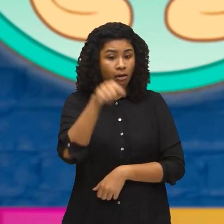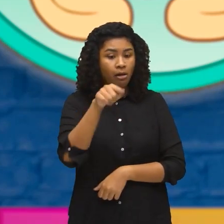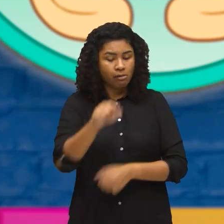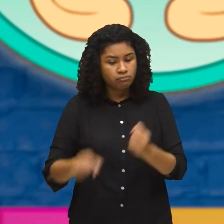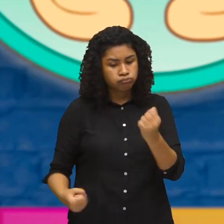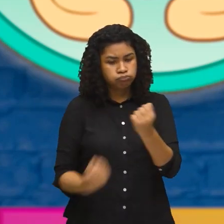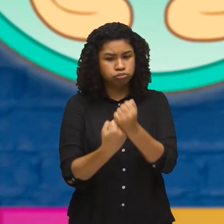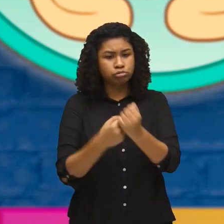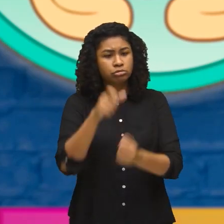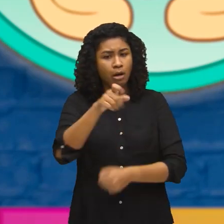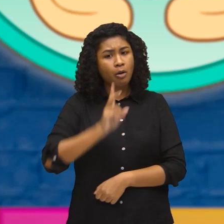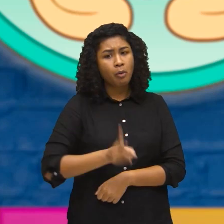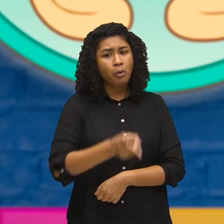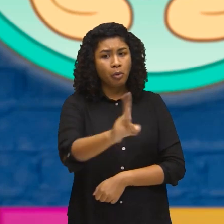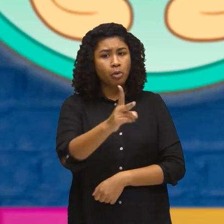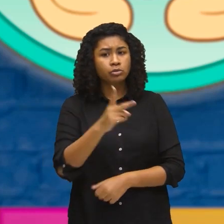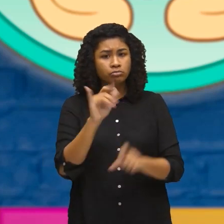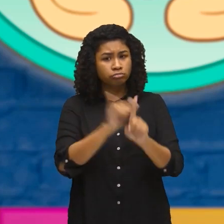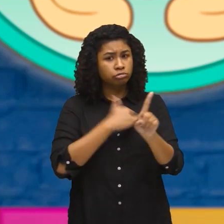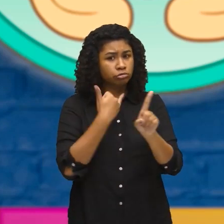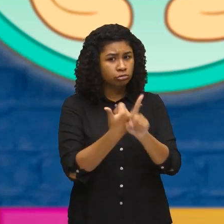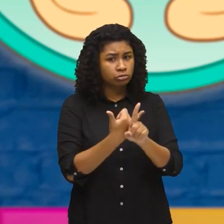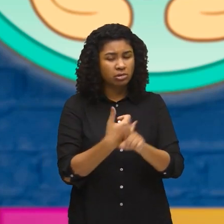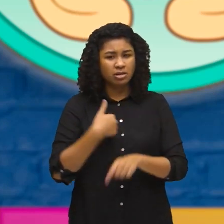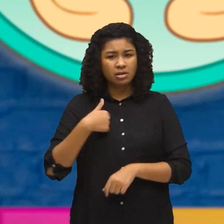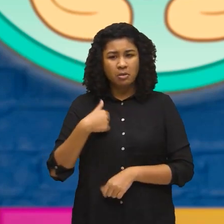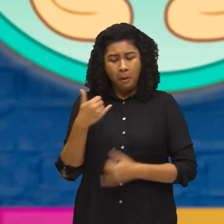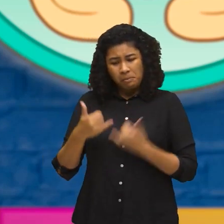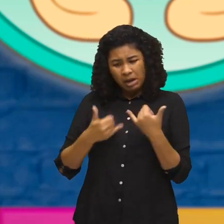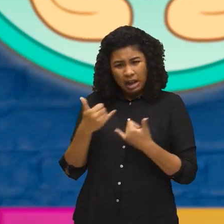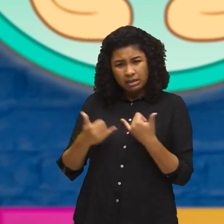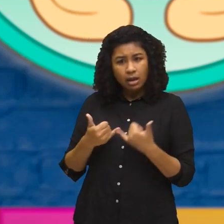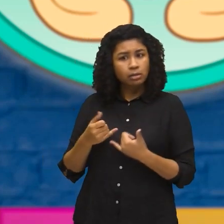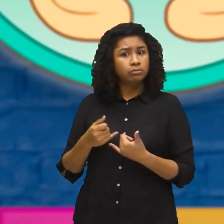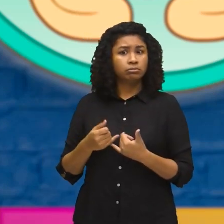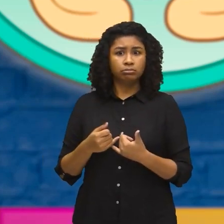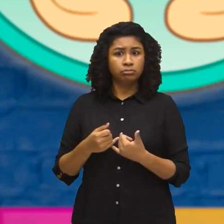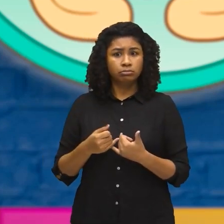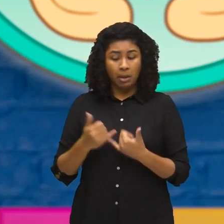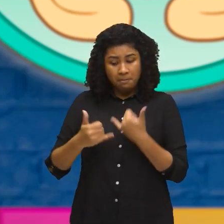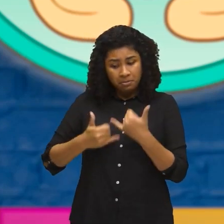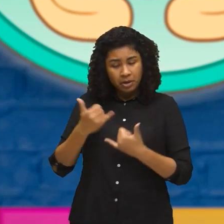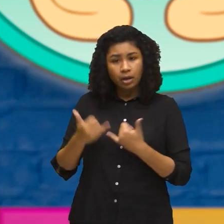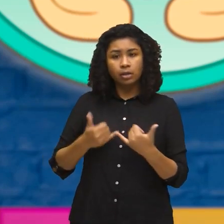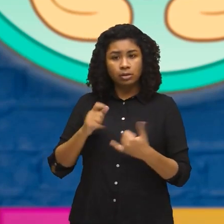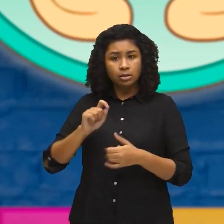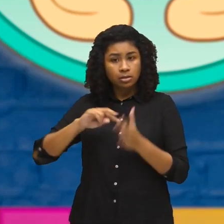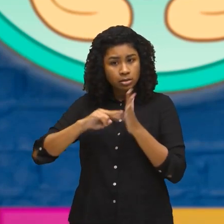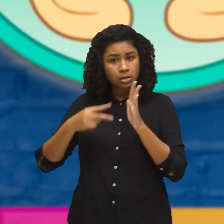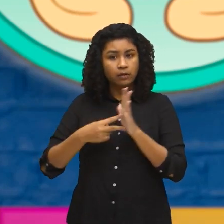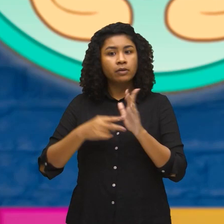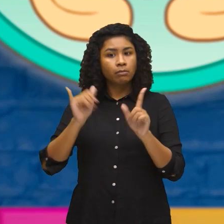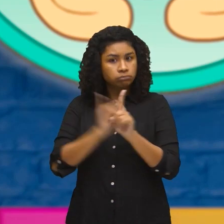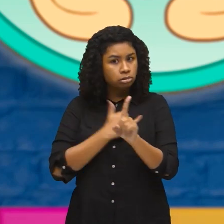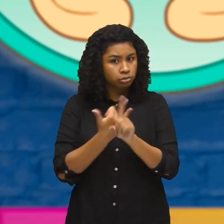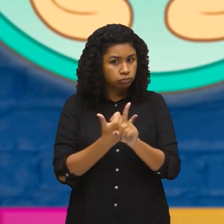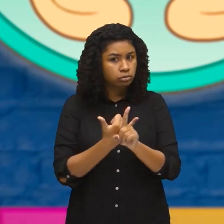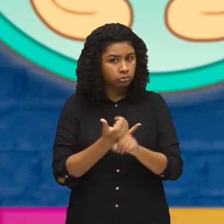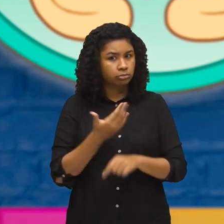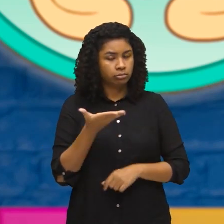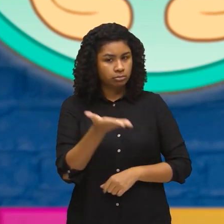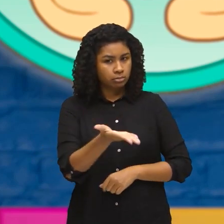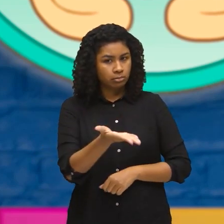né? Estou falando brincadeira ao modo que você possa entender, tá? Aí, no caso,